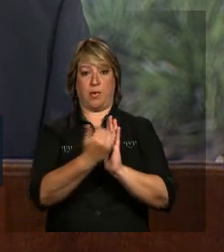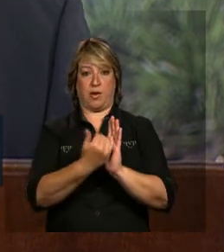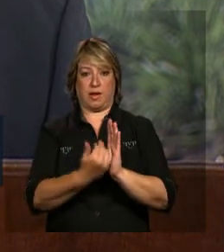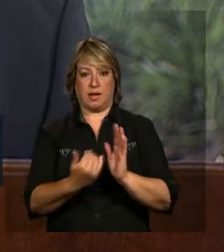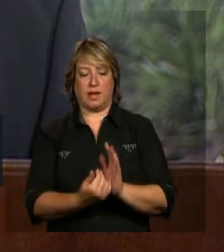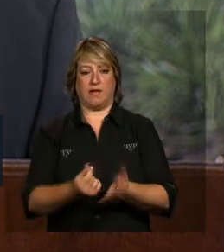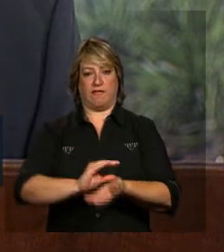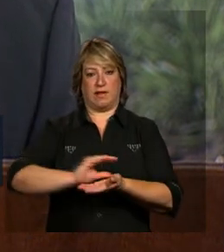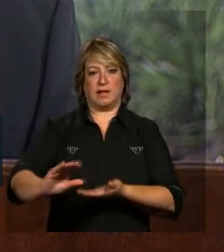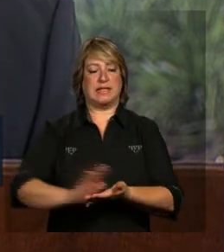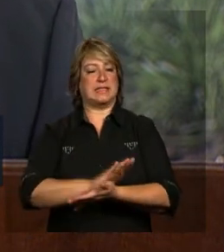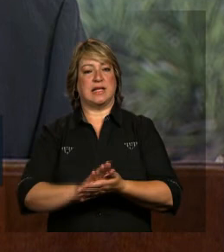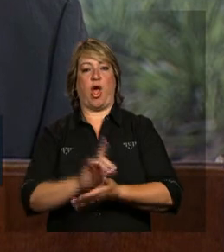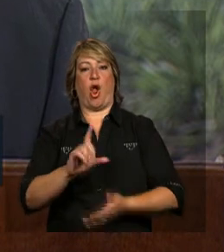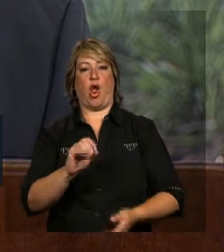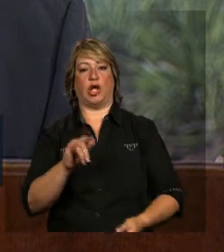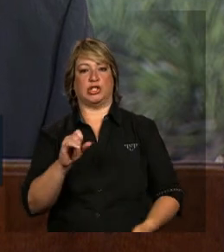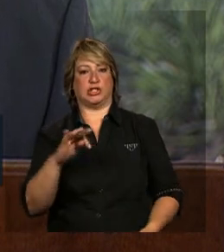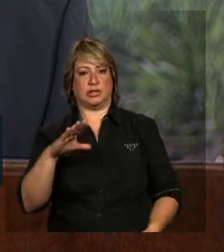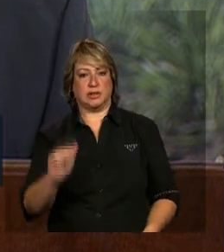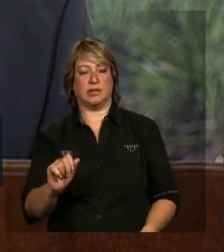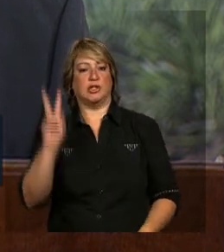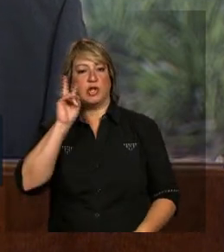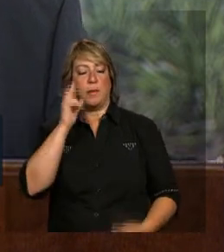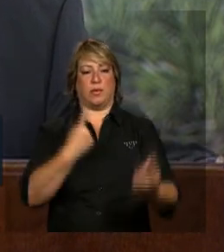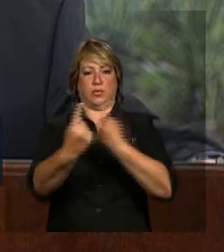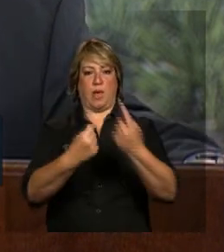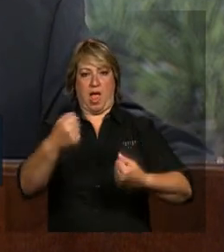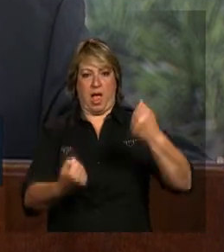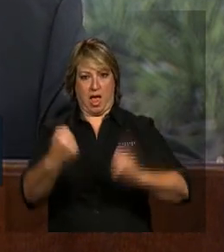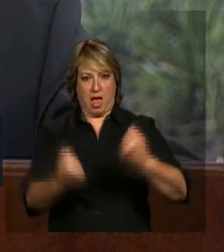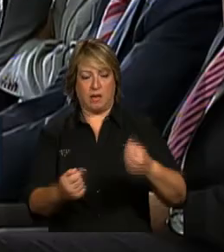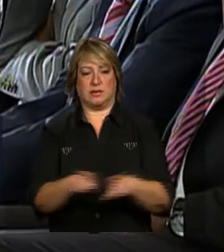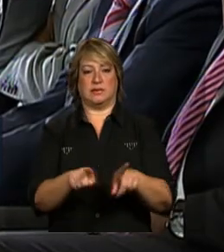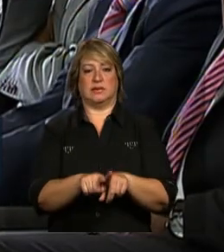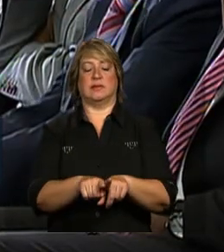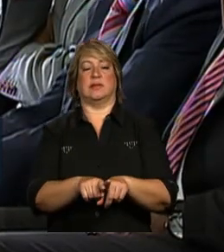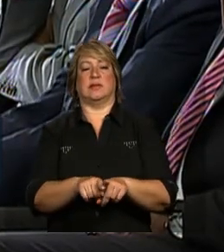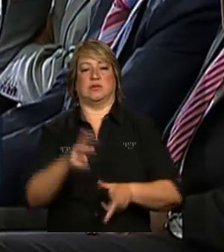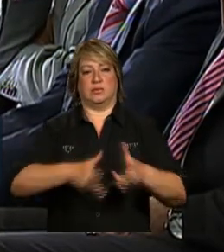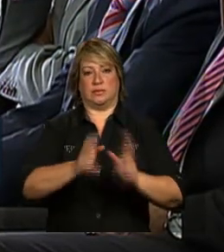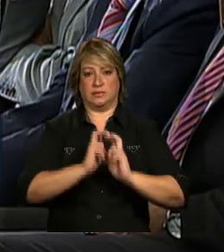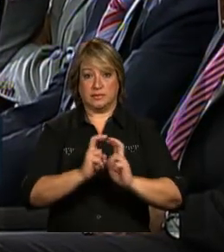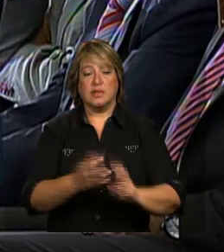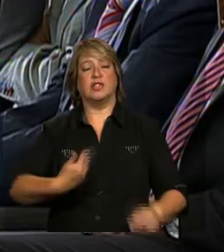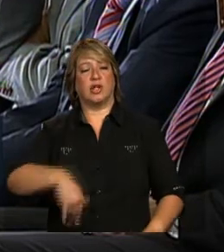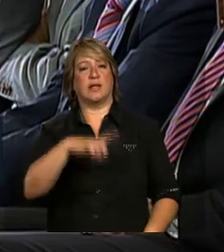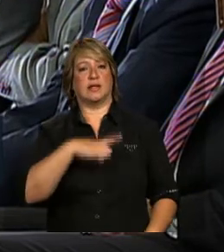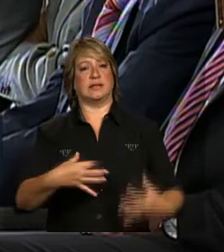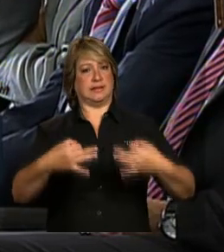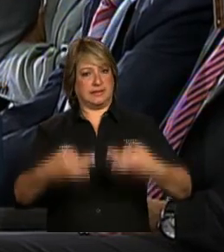tratando de rodovias e ferrovias e nós temos a convicção de que